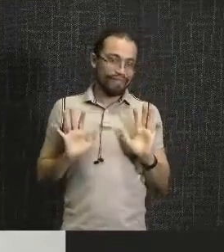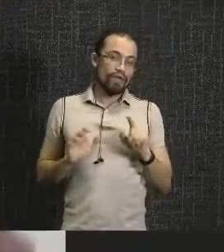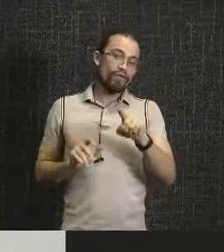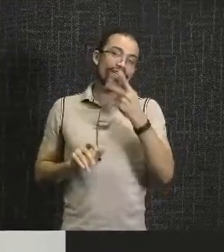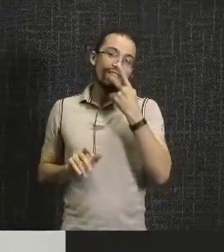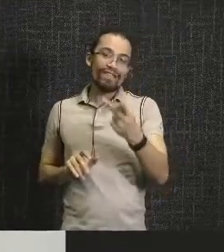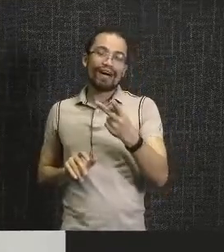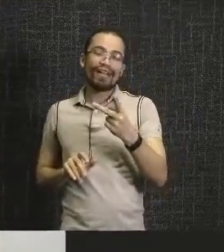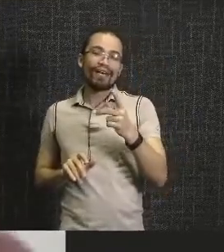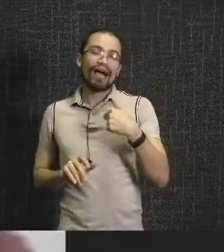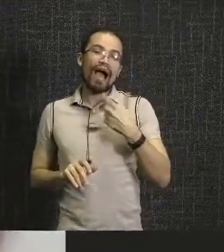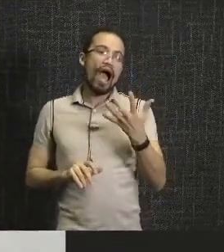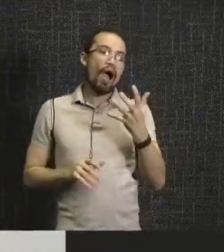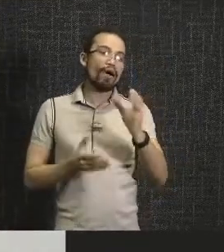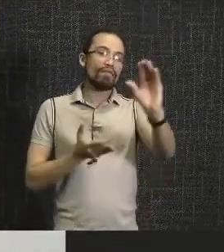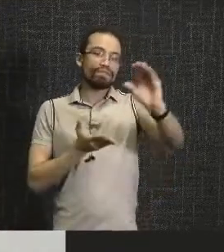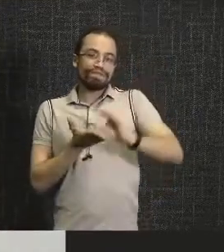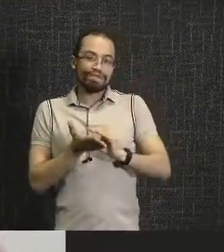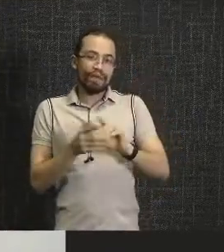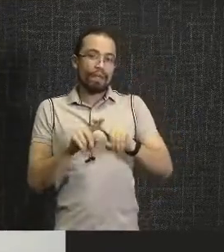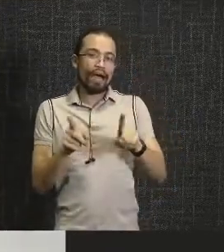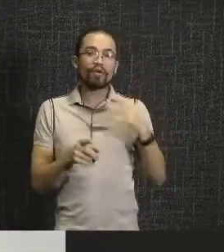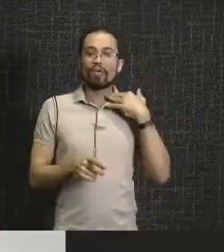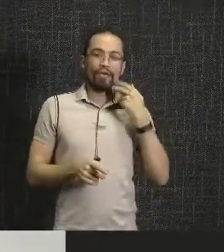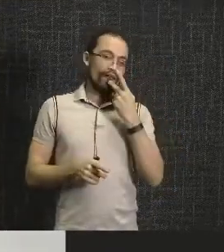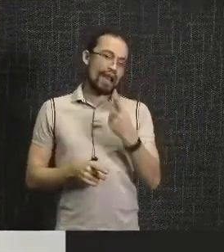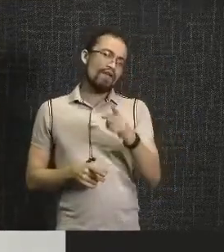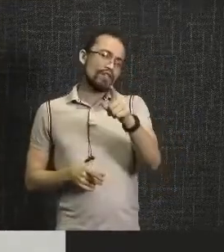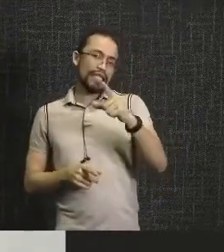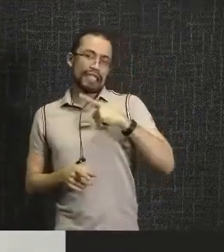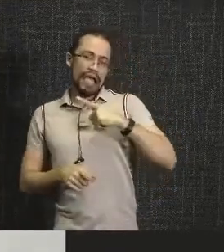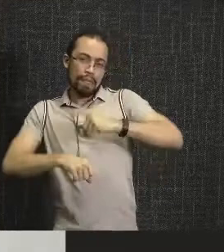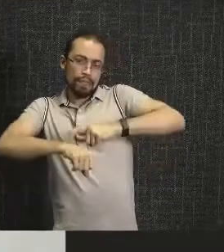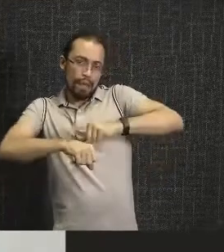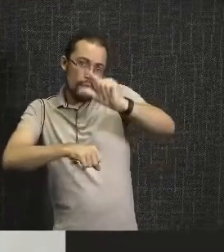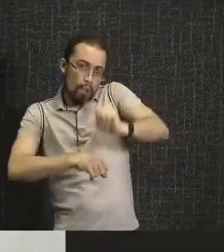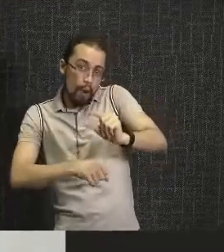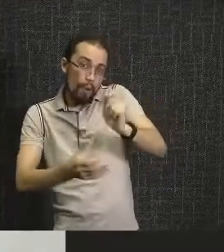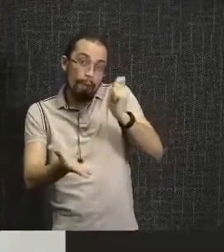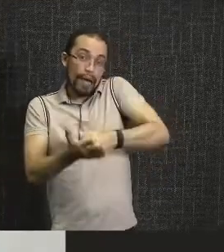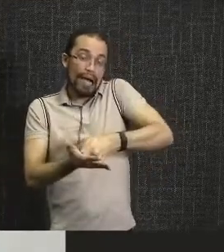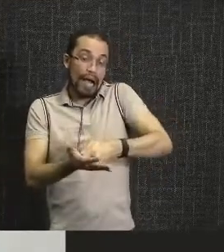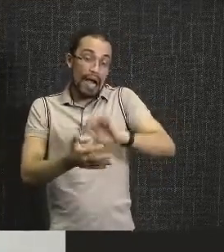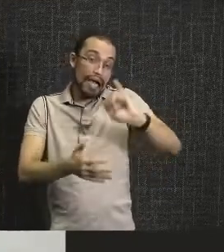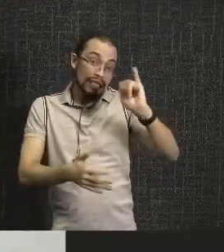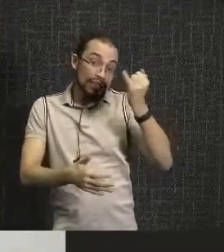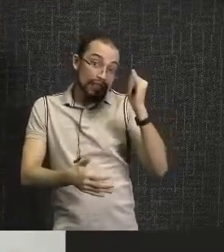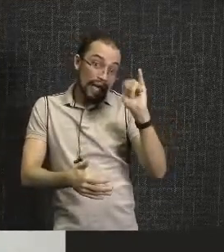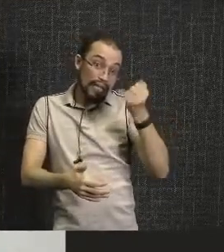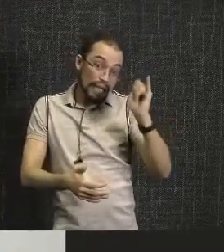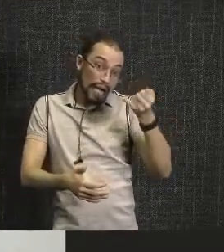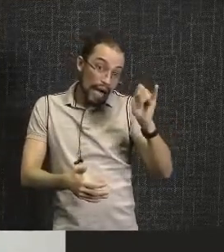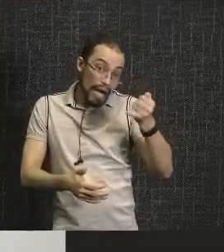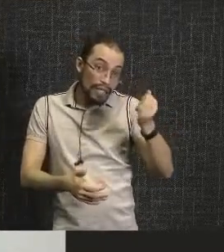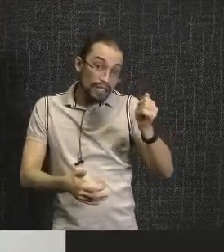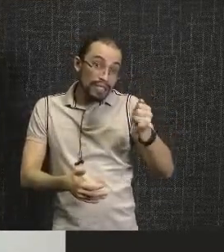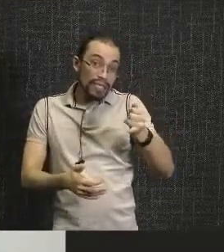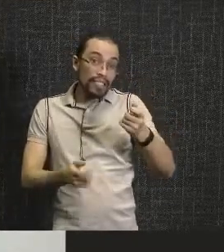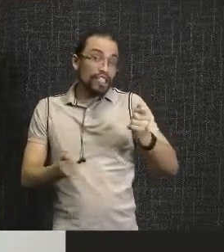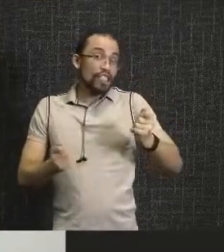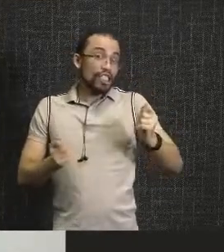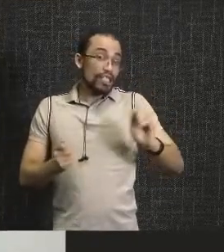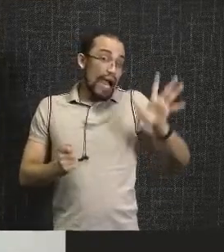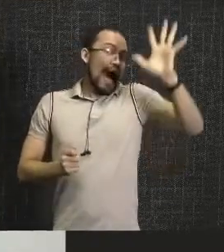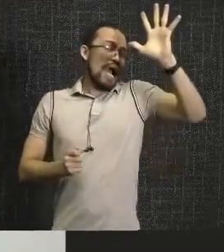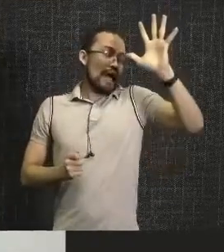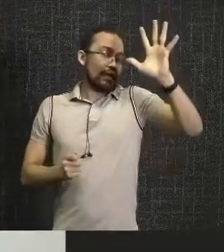um financiamento elevado e o banco fala, você tem pouco tempo para pagar e a taxa é cara. É um pouco a situação brasileira para as